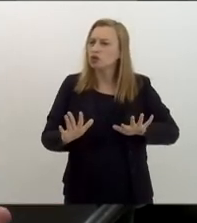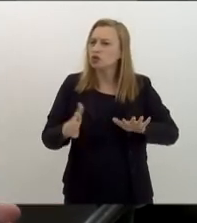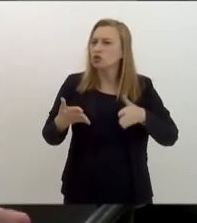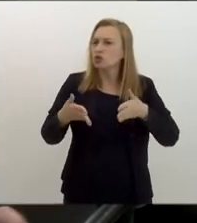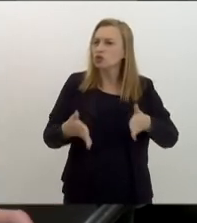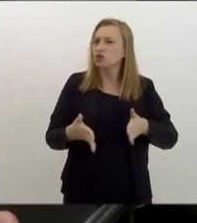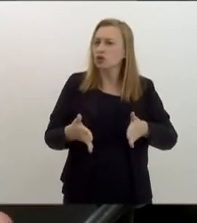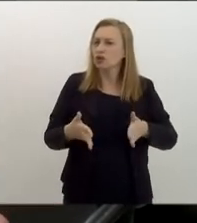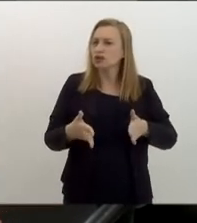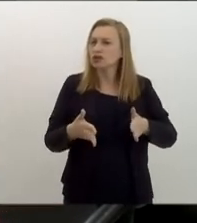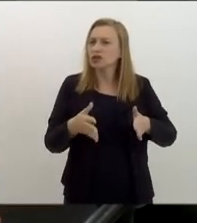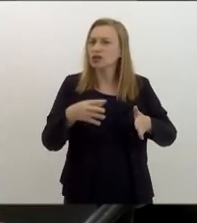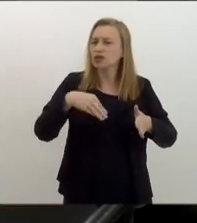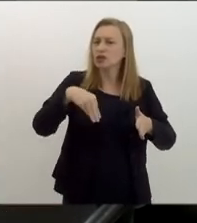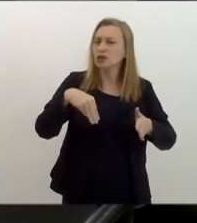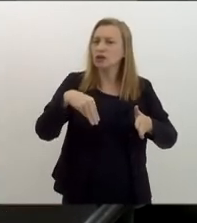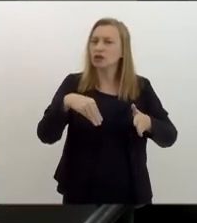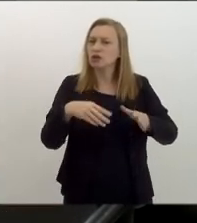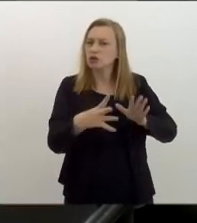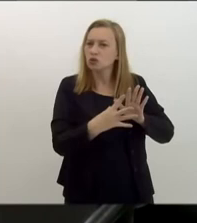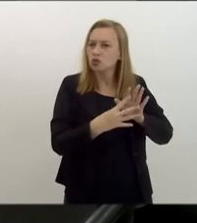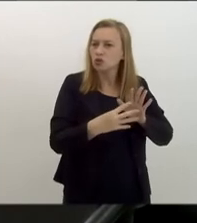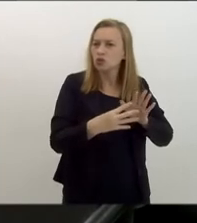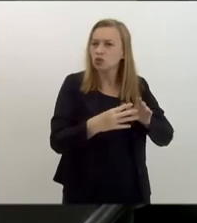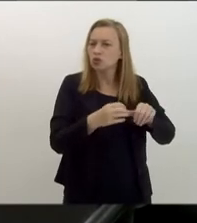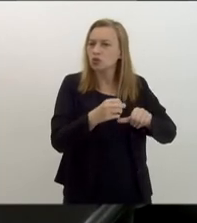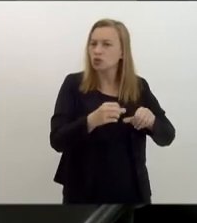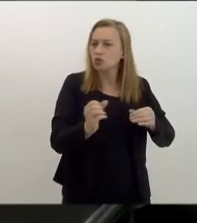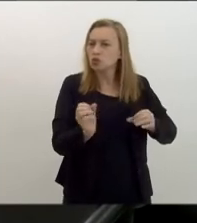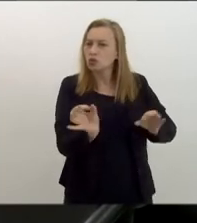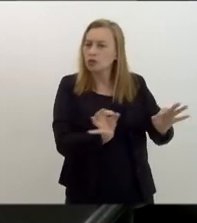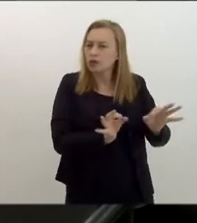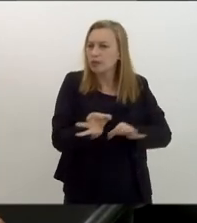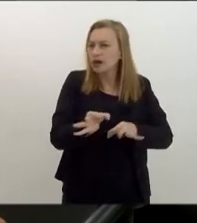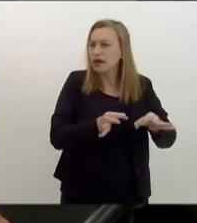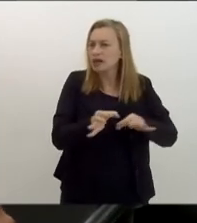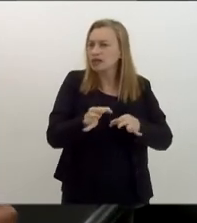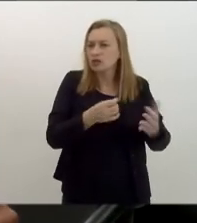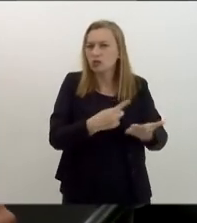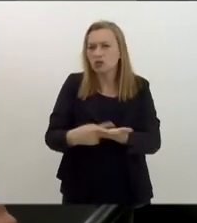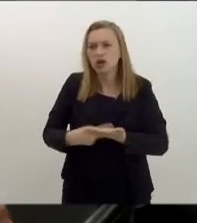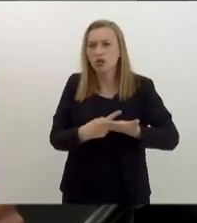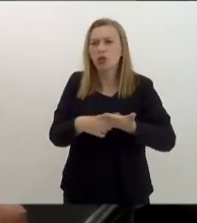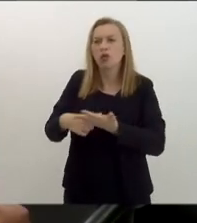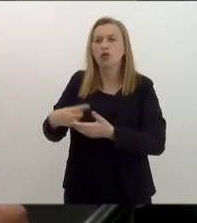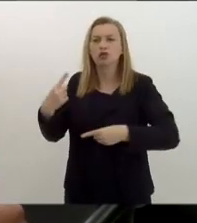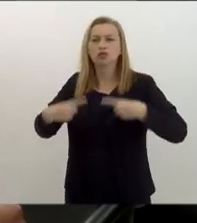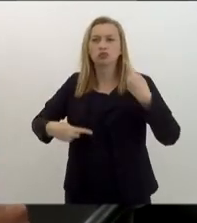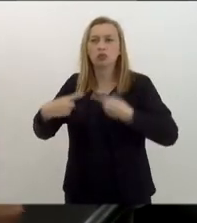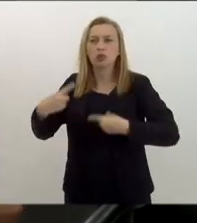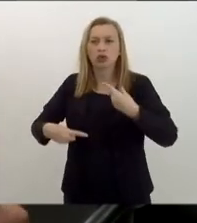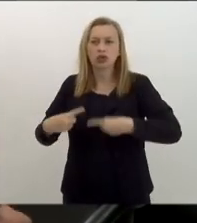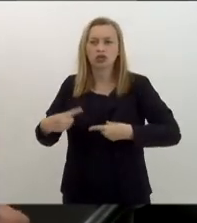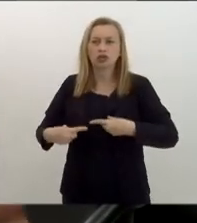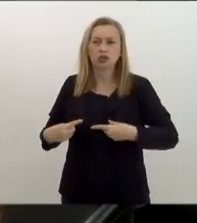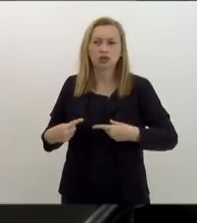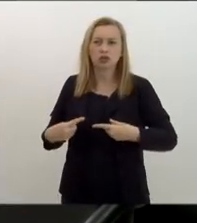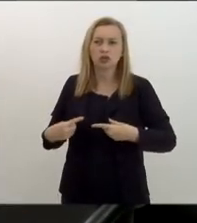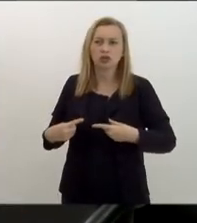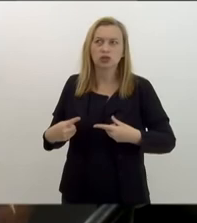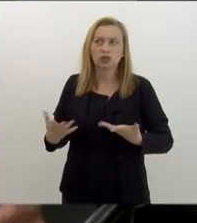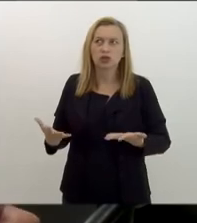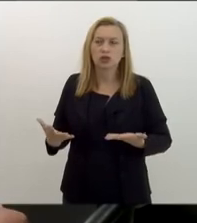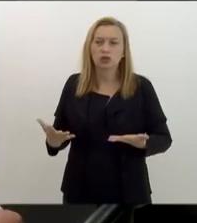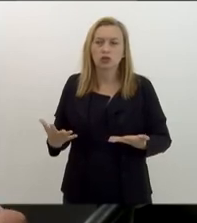na parte de modelagem da concessão os acordos políticos e os acordos com os seus